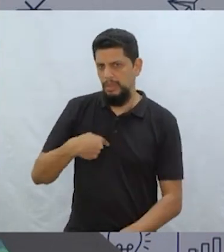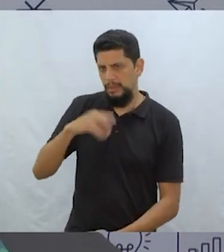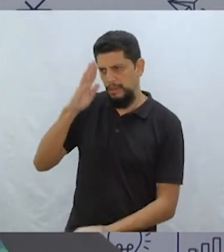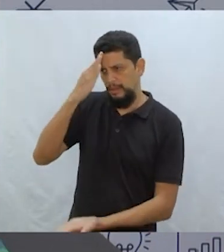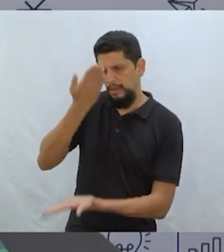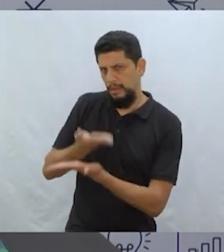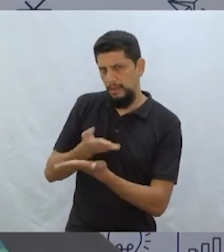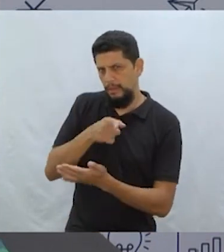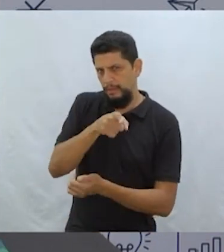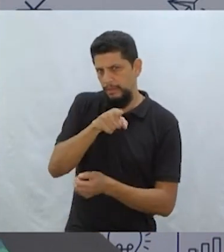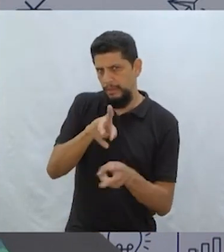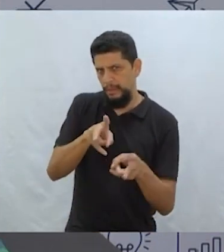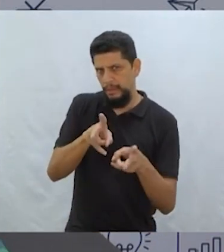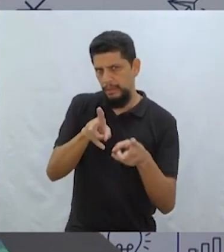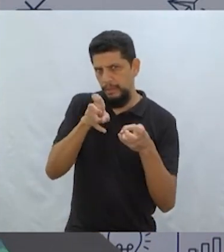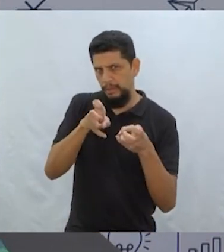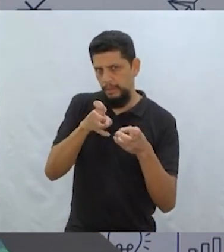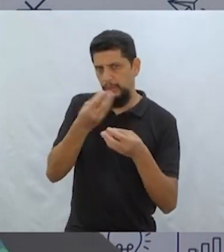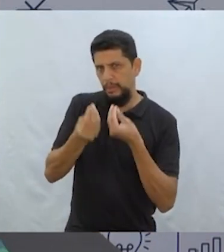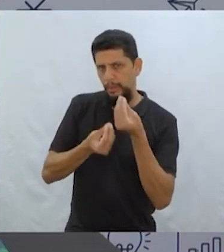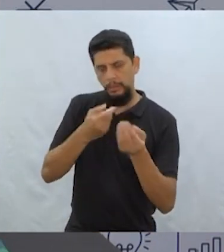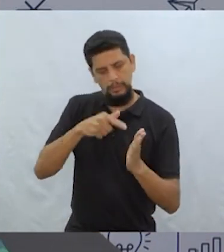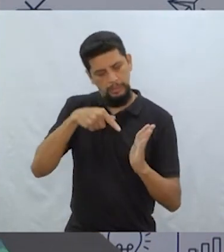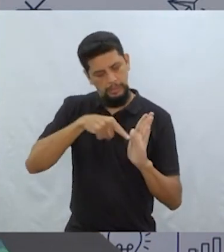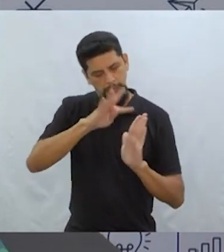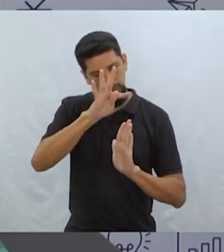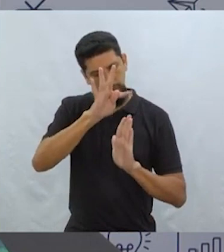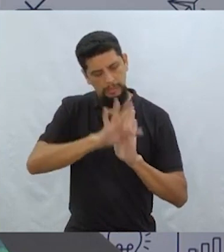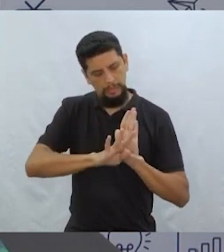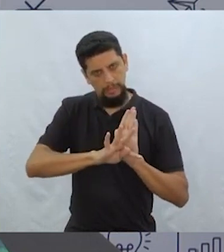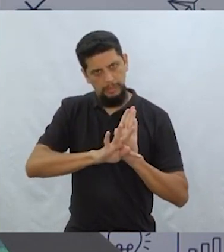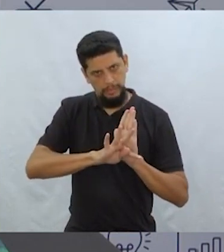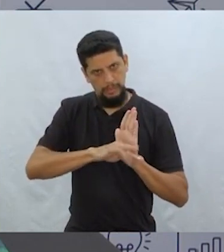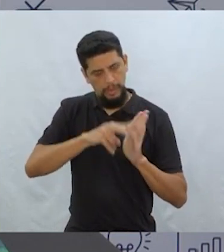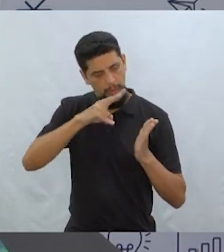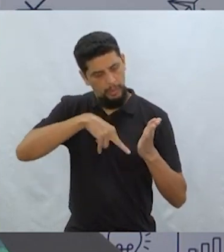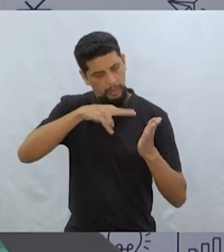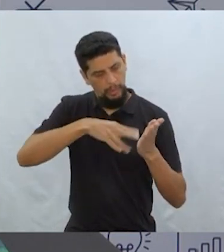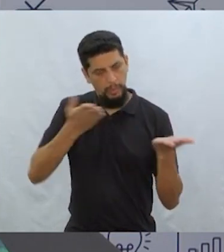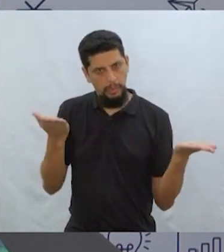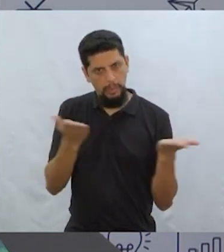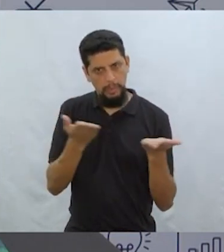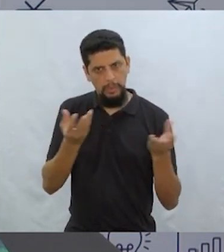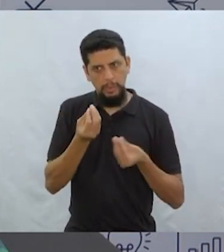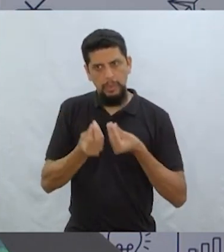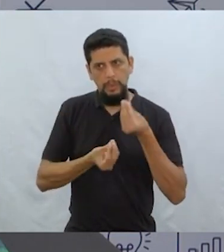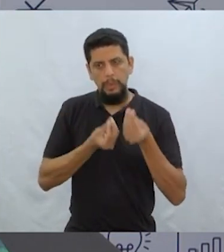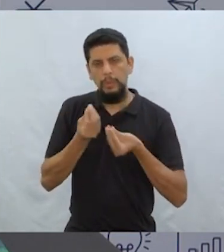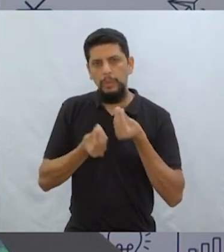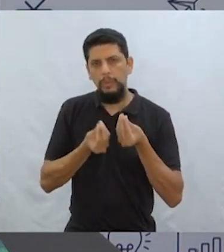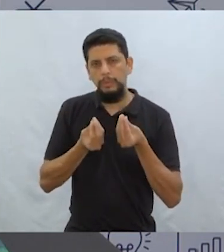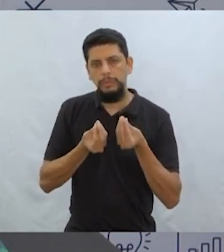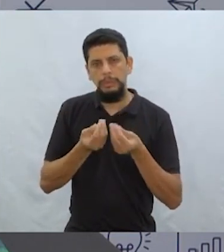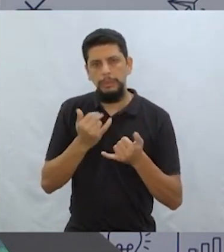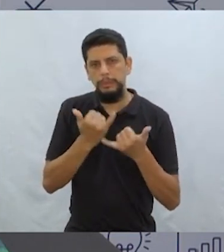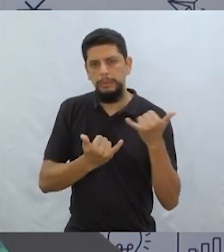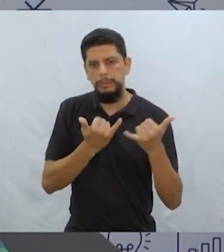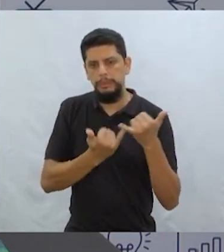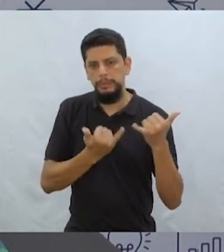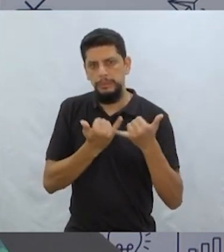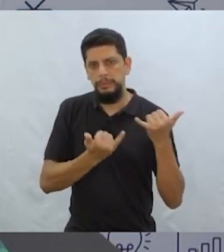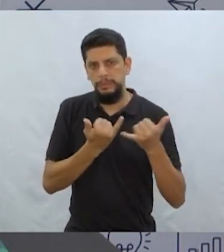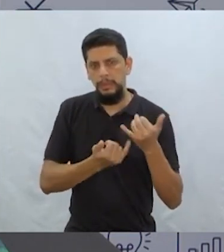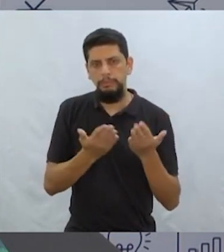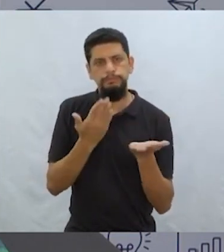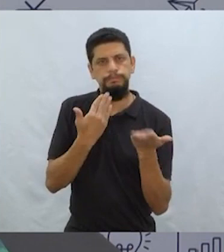acredito que vocês perceberam também como nesse texto nesse conto que nós lemos hoje como realmente parecia